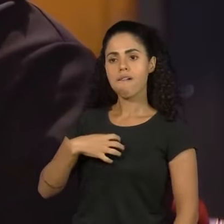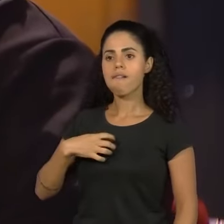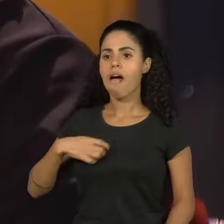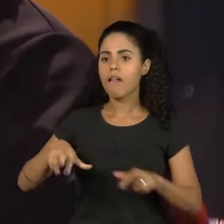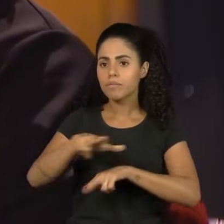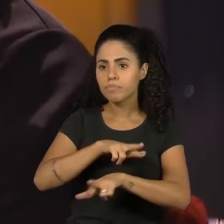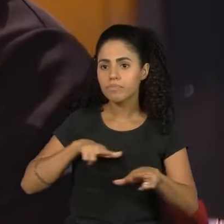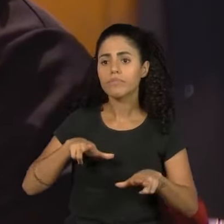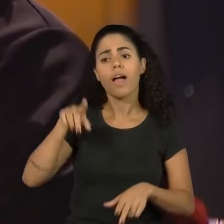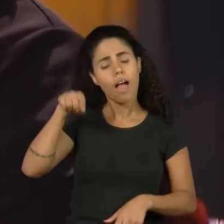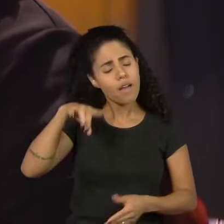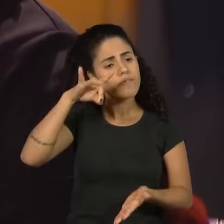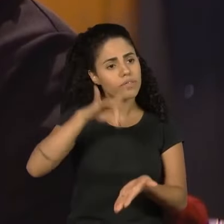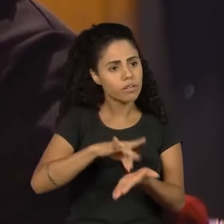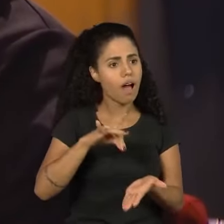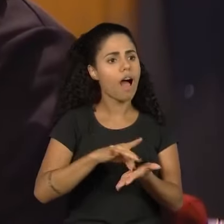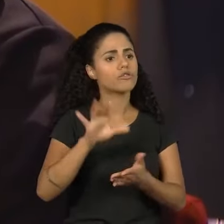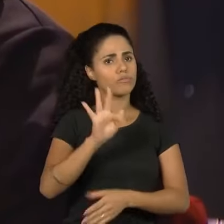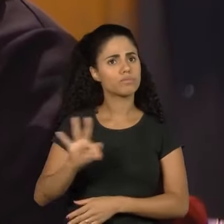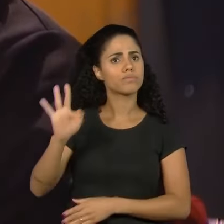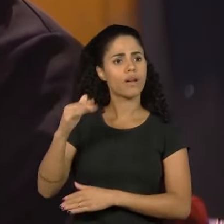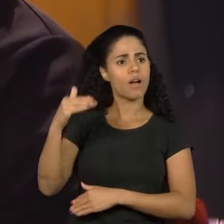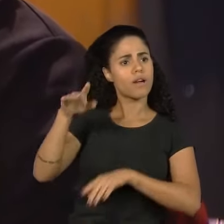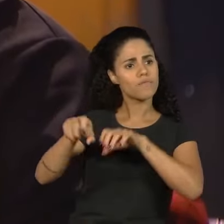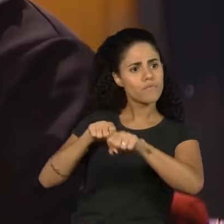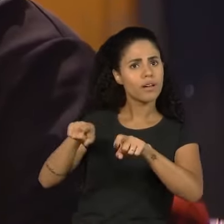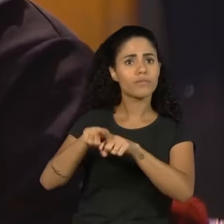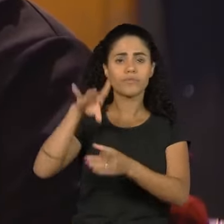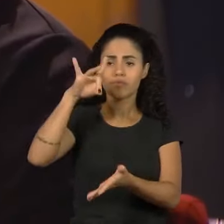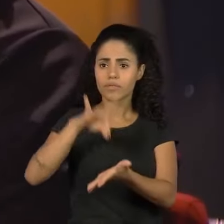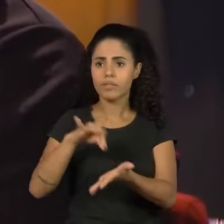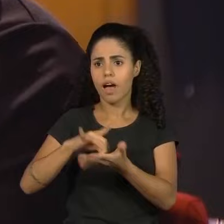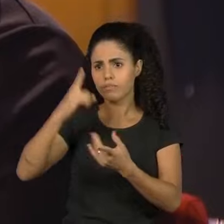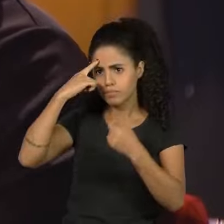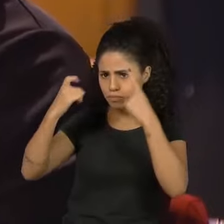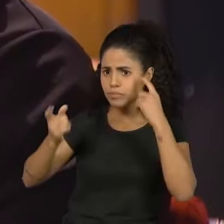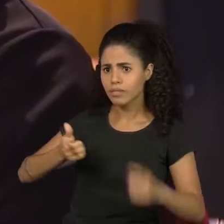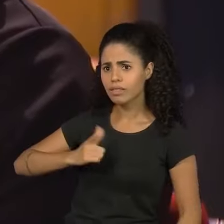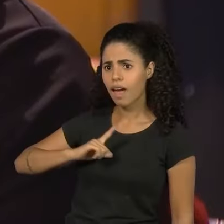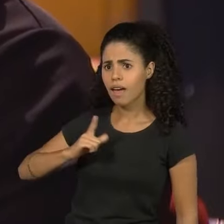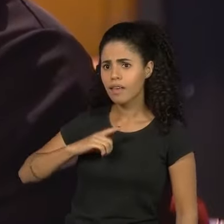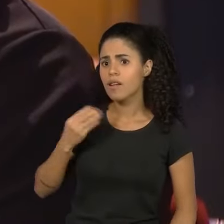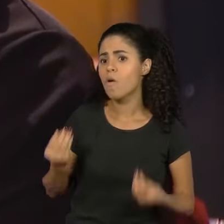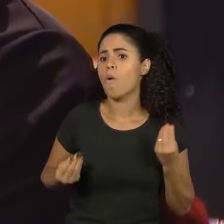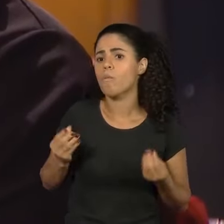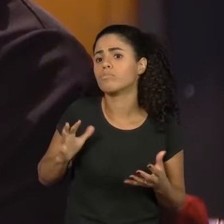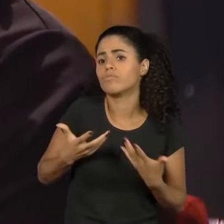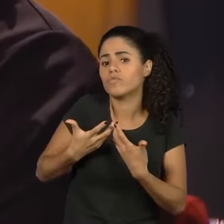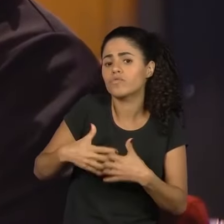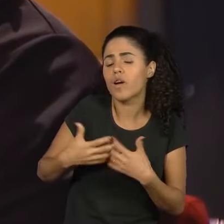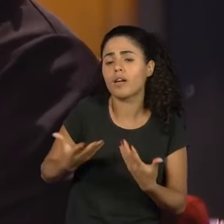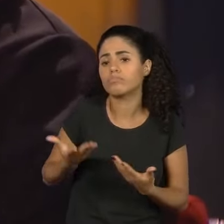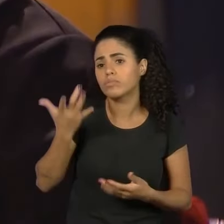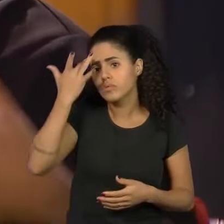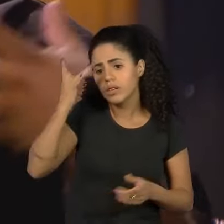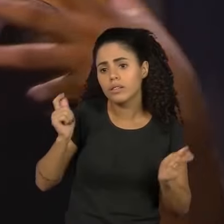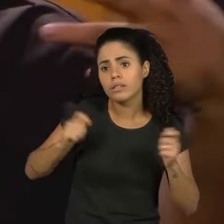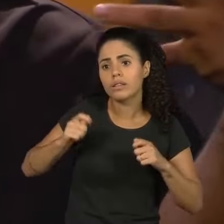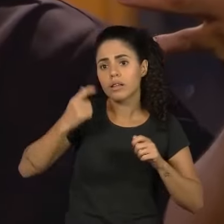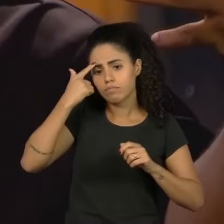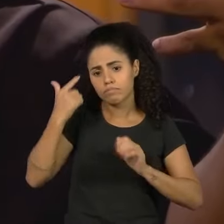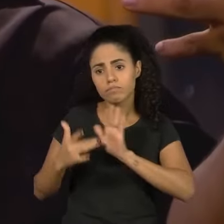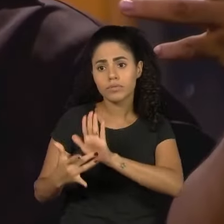exatamente com acesso se incomoda com com a discussão de 10 é E aí e com a possibilidade da